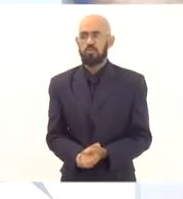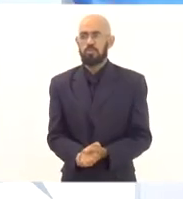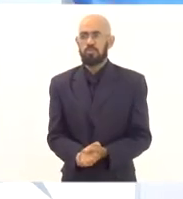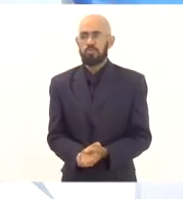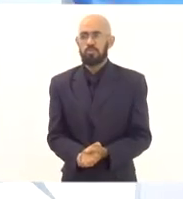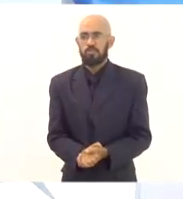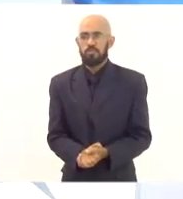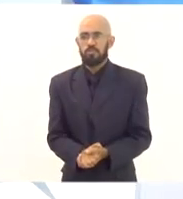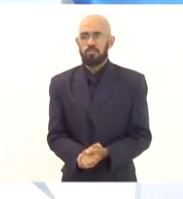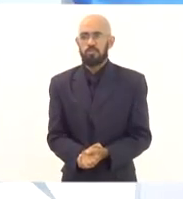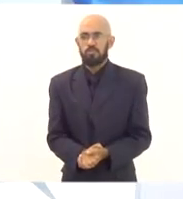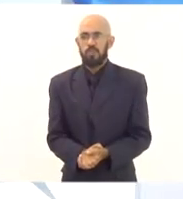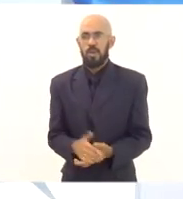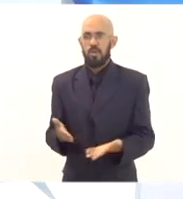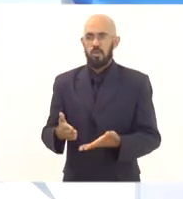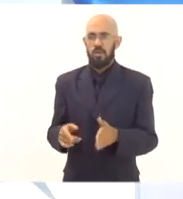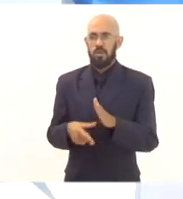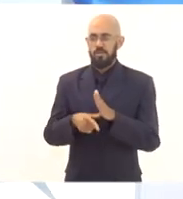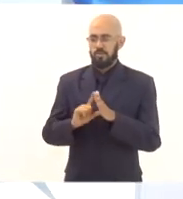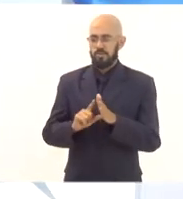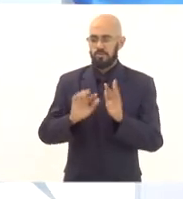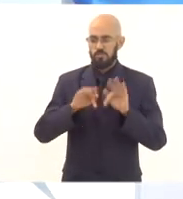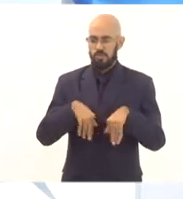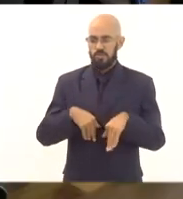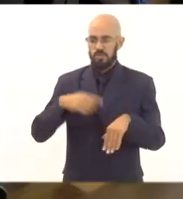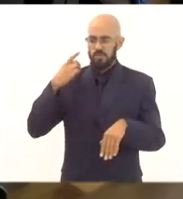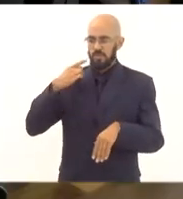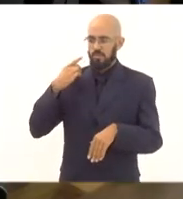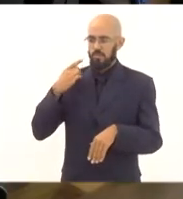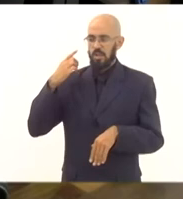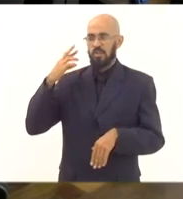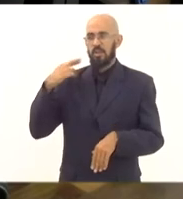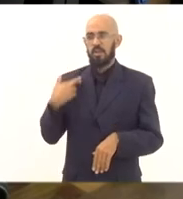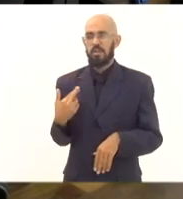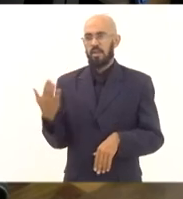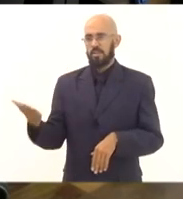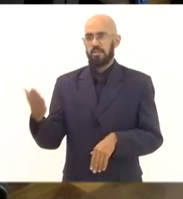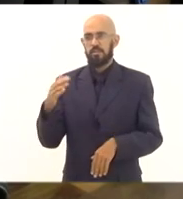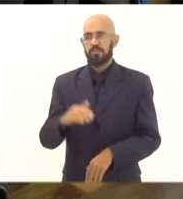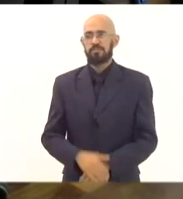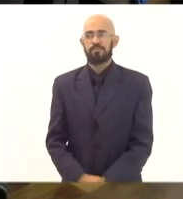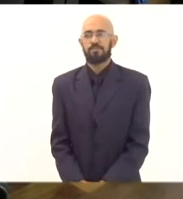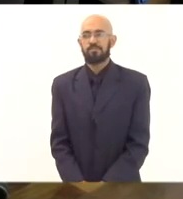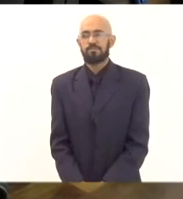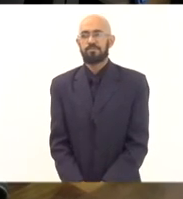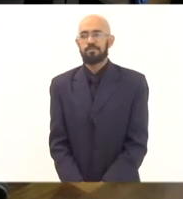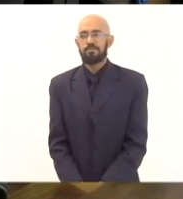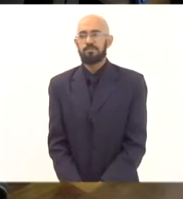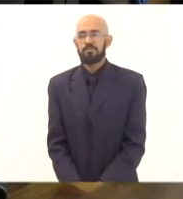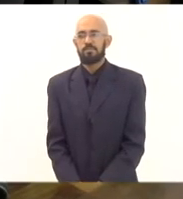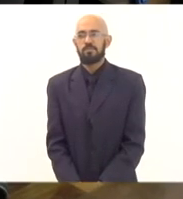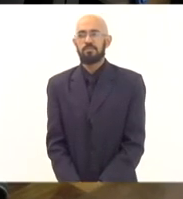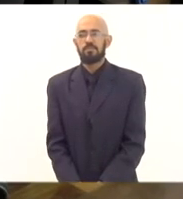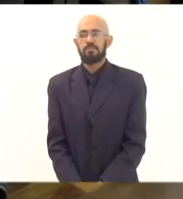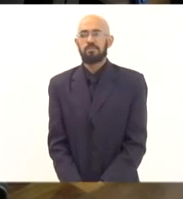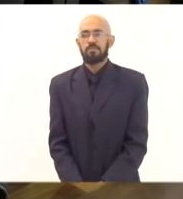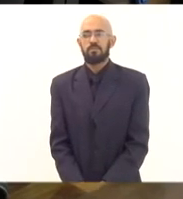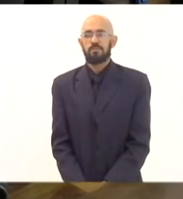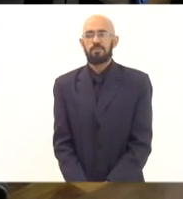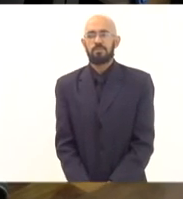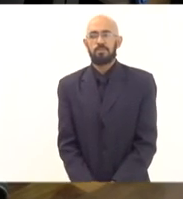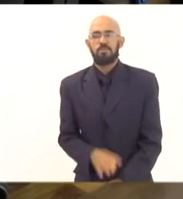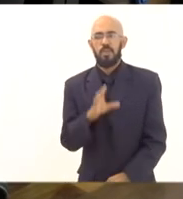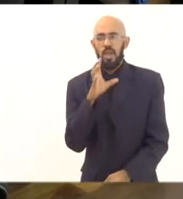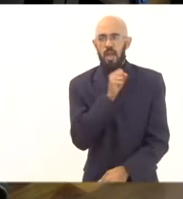eu passo a palavra para deputada Renata Souza deve estar ansiosa não